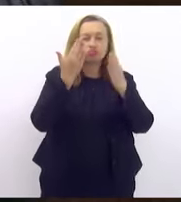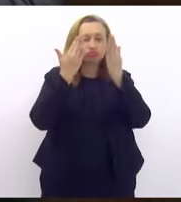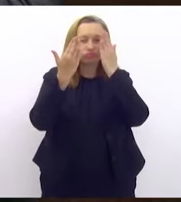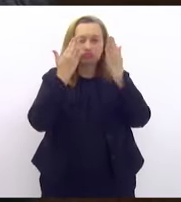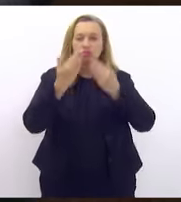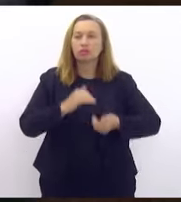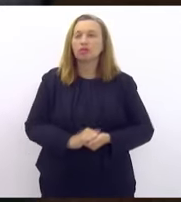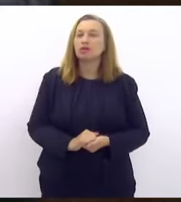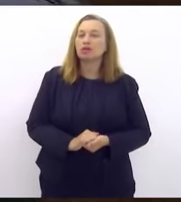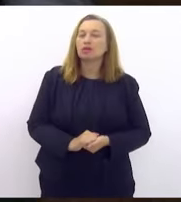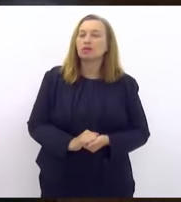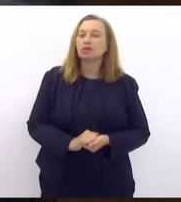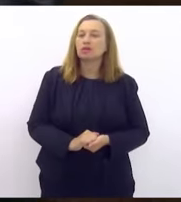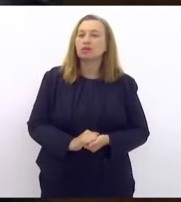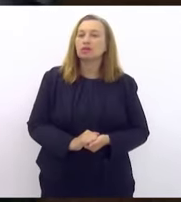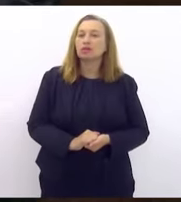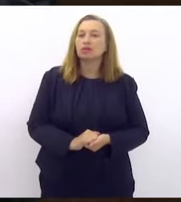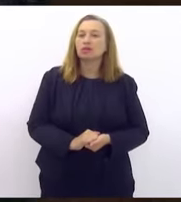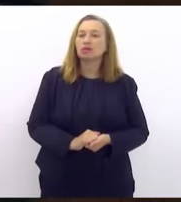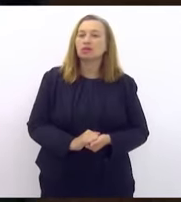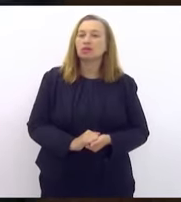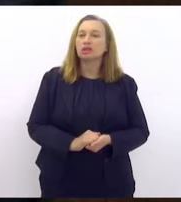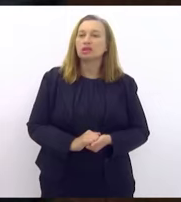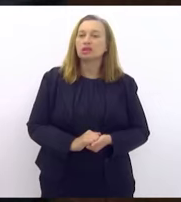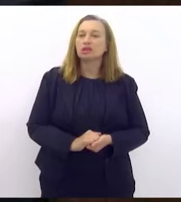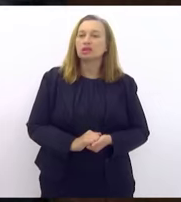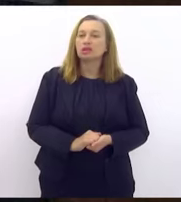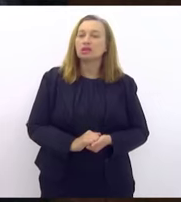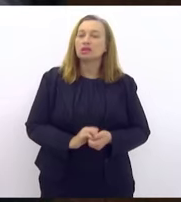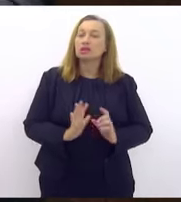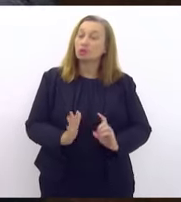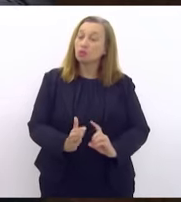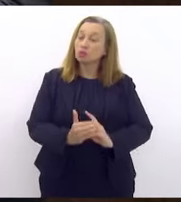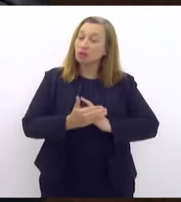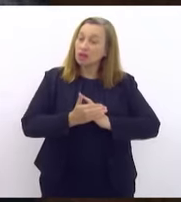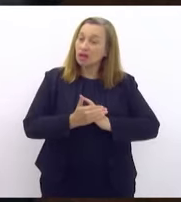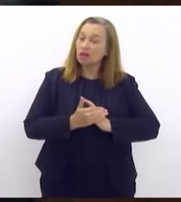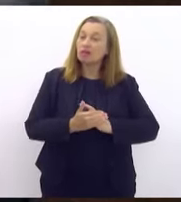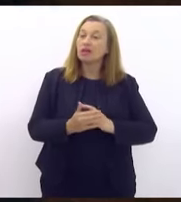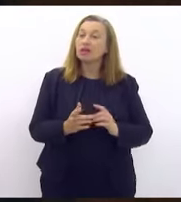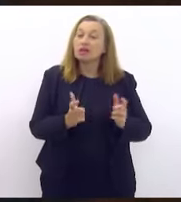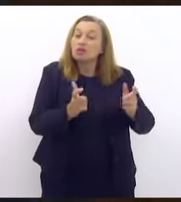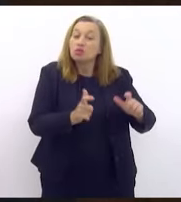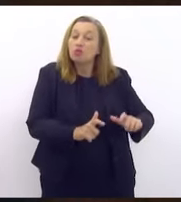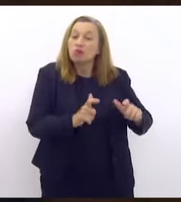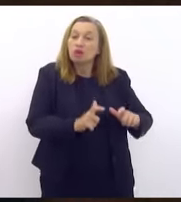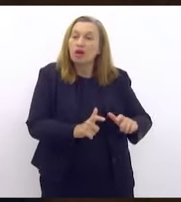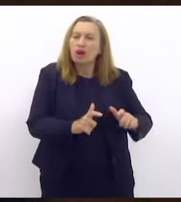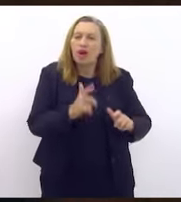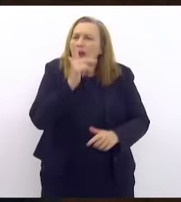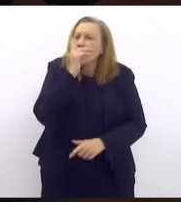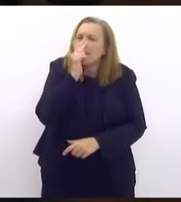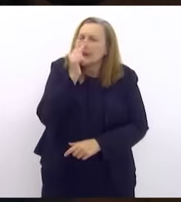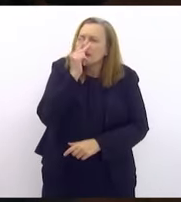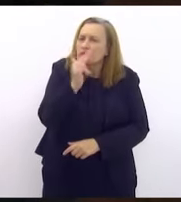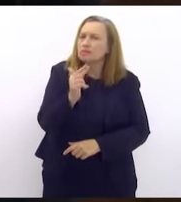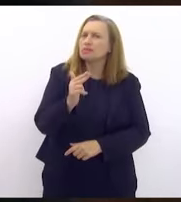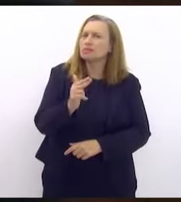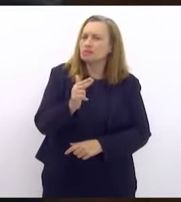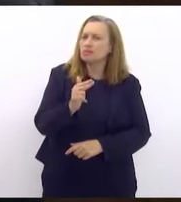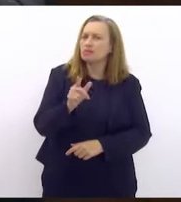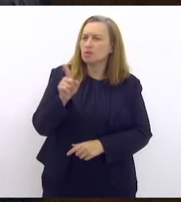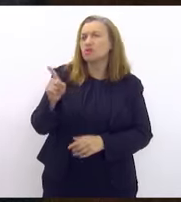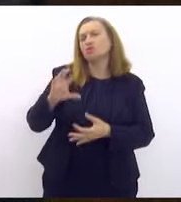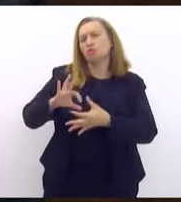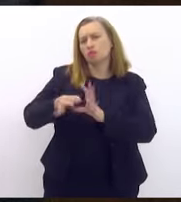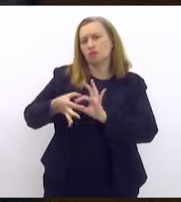ela ela se acomodava. E esse ambiente é muito parecido para esse